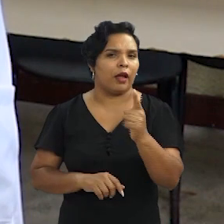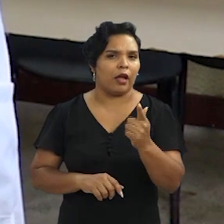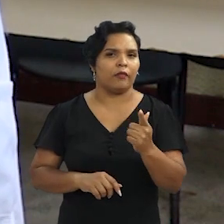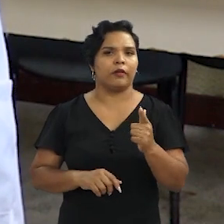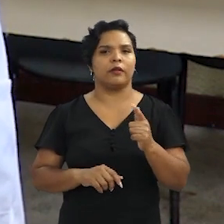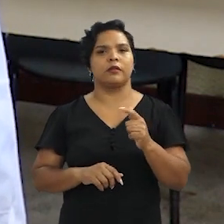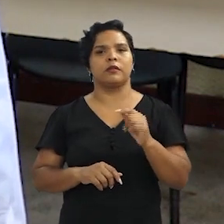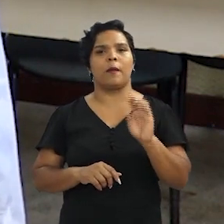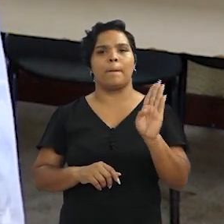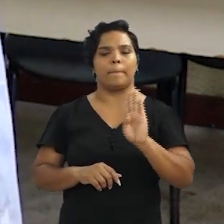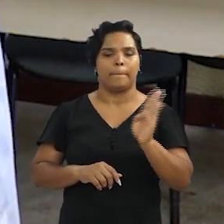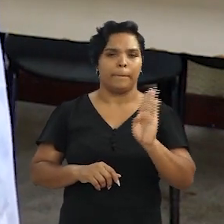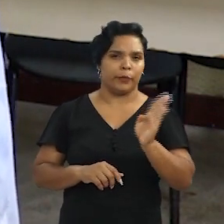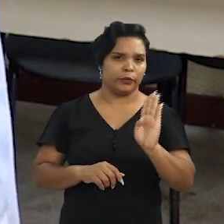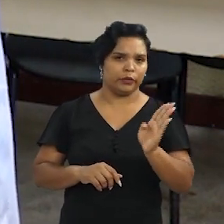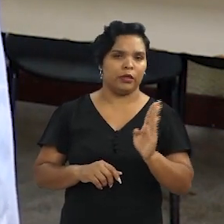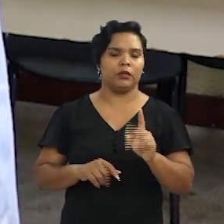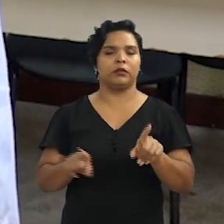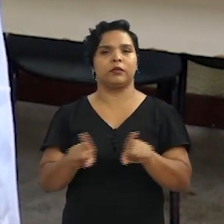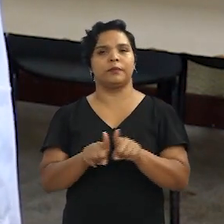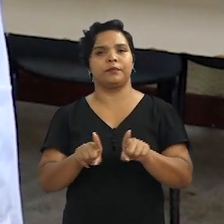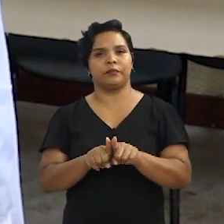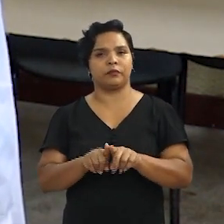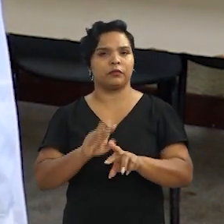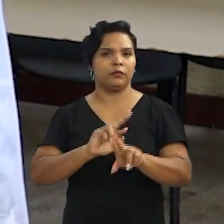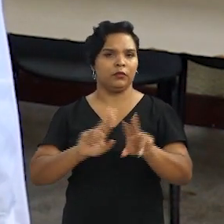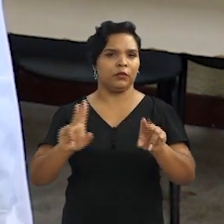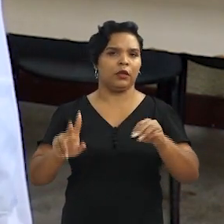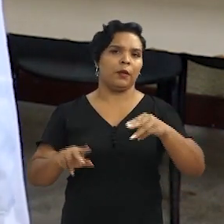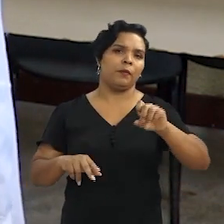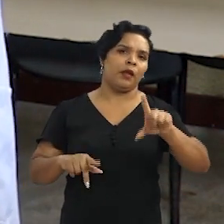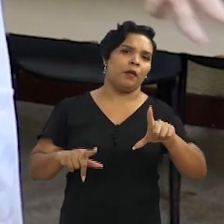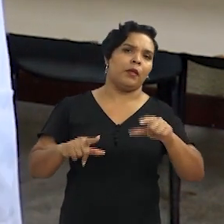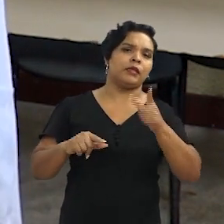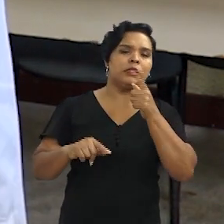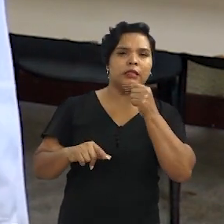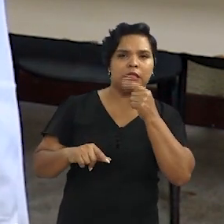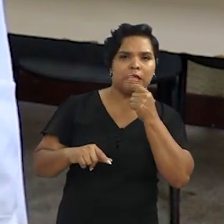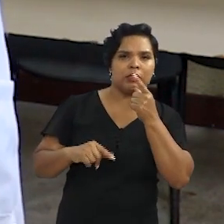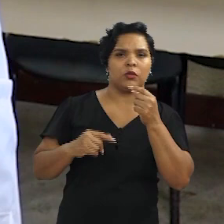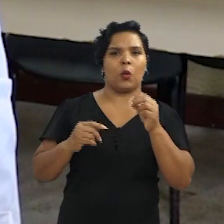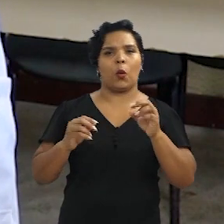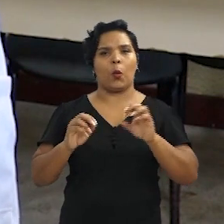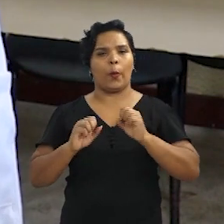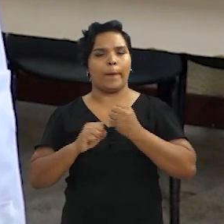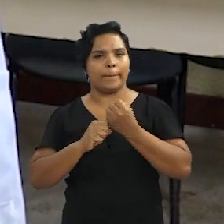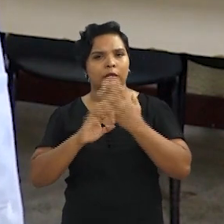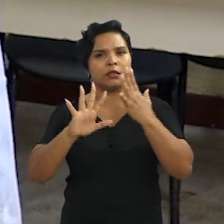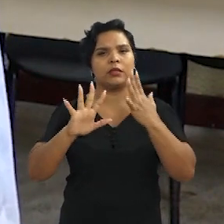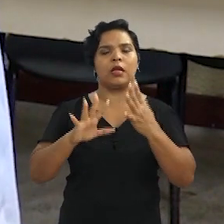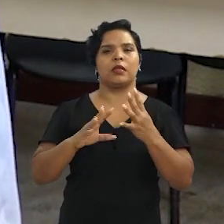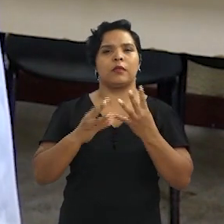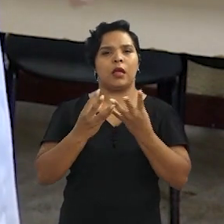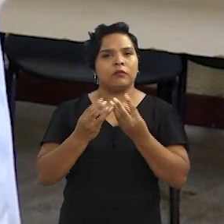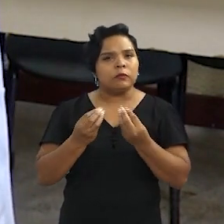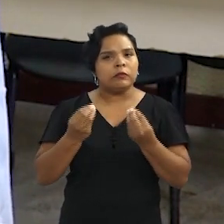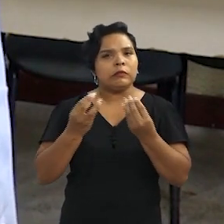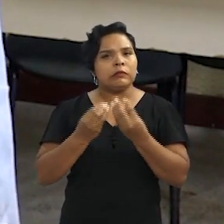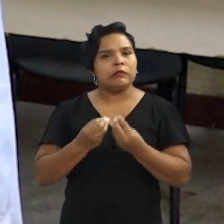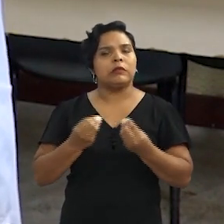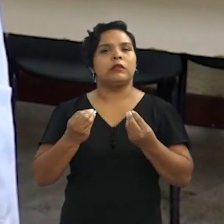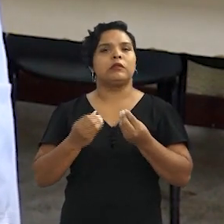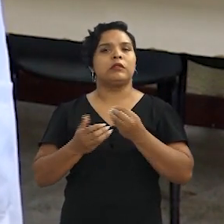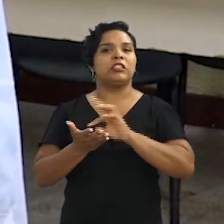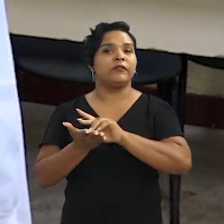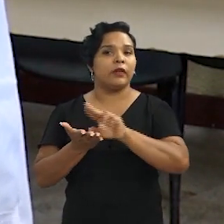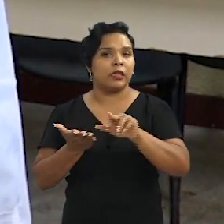botânicas, geográficas, com diferentes tipos, méis mais líquidos ou cristalizados, mais